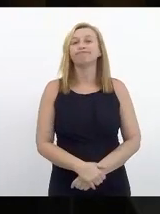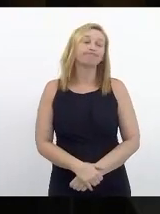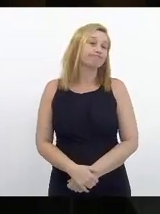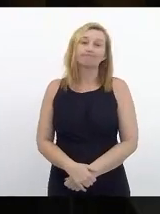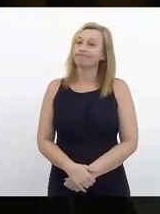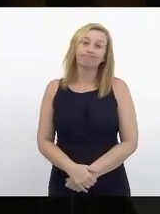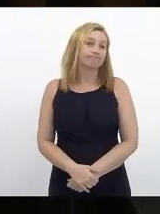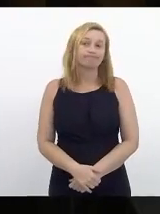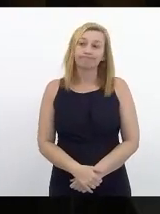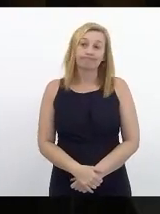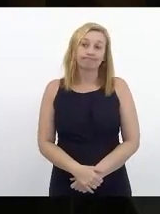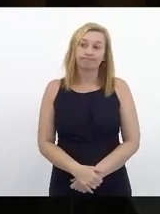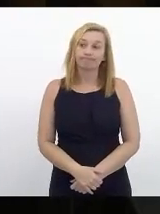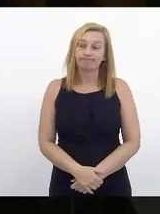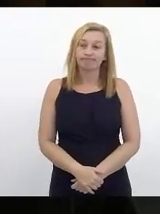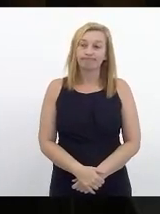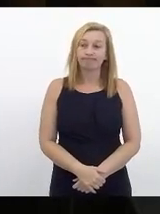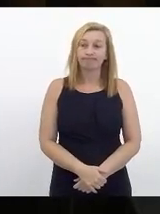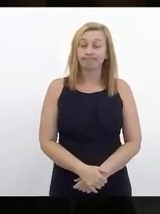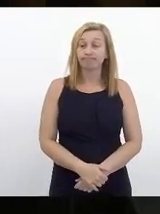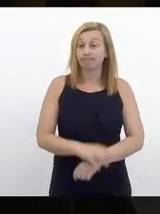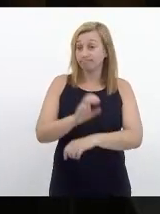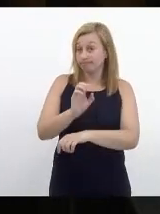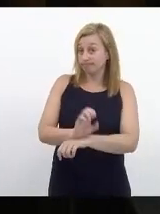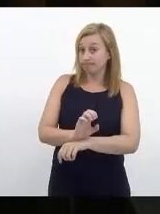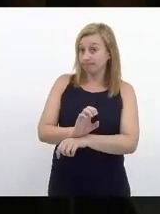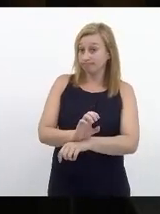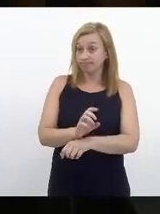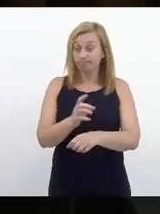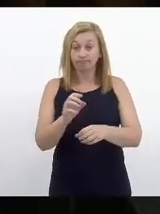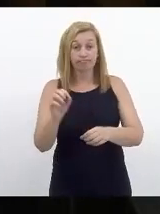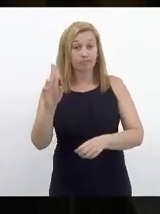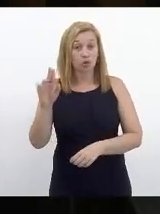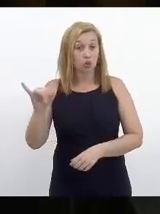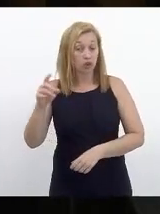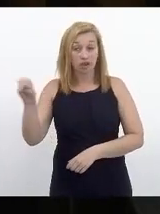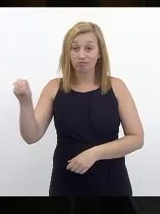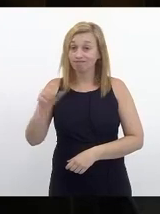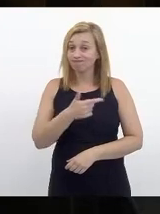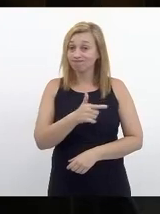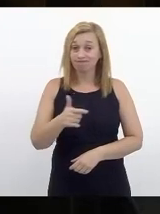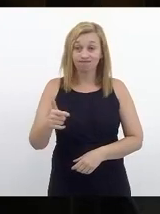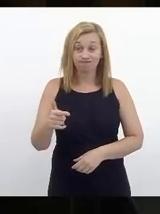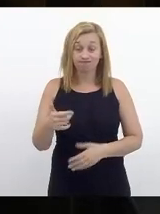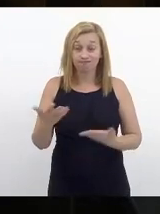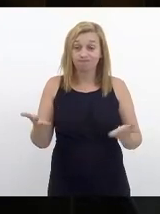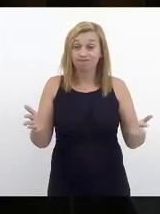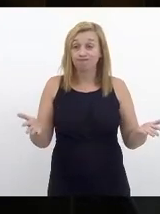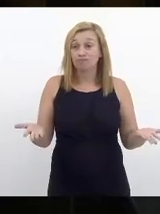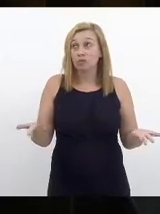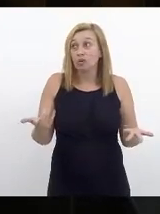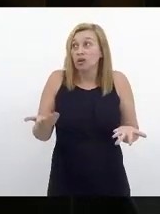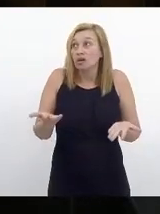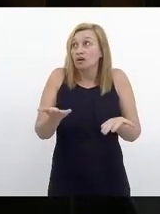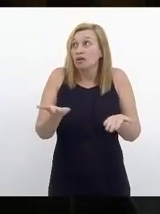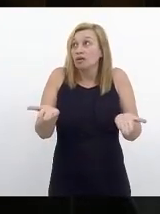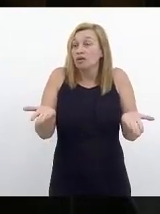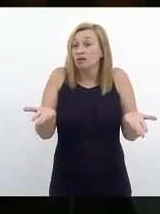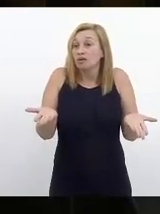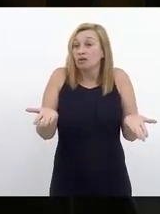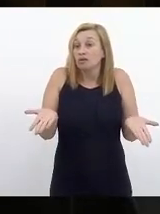Nenhum. Nem no Estado, nem na União. Então, o incentivo acaba